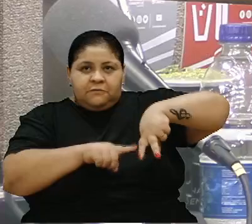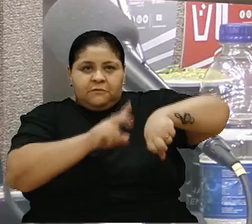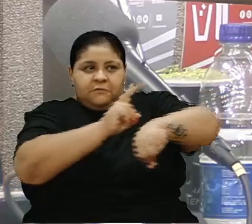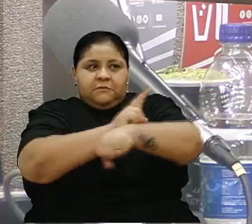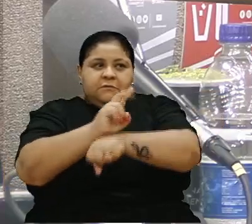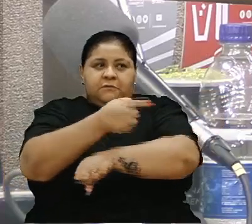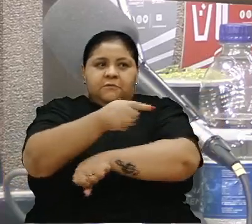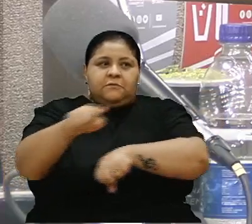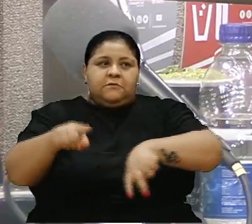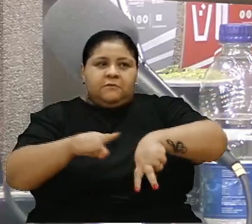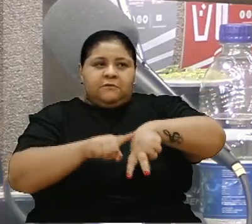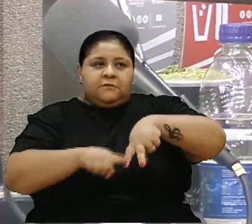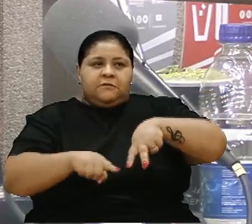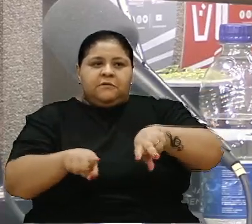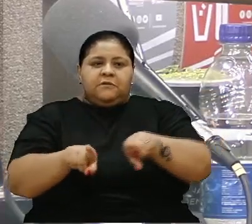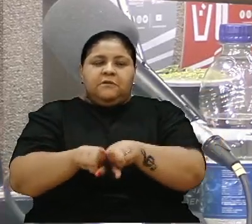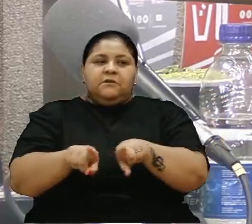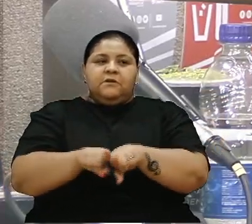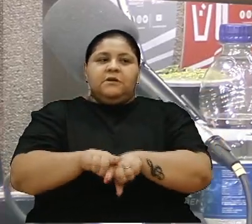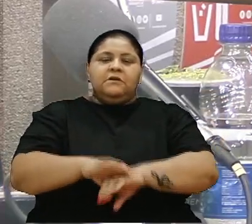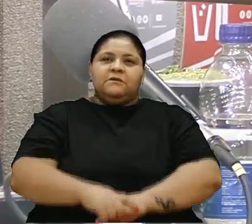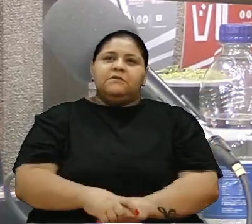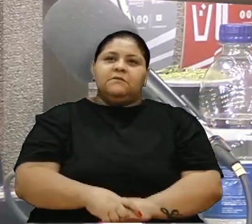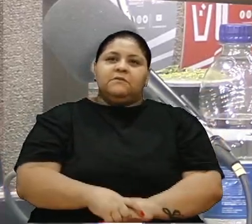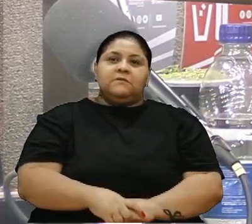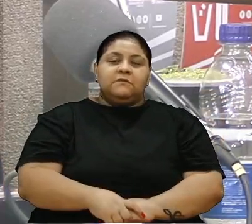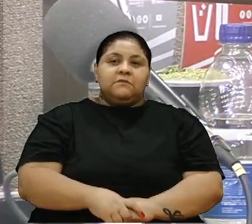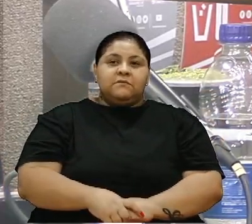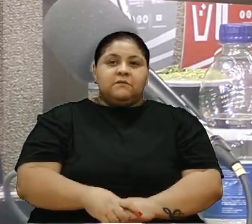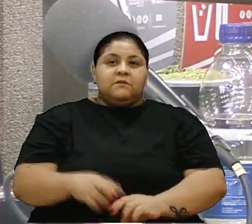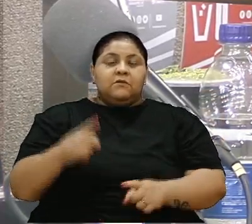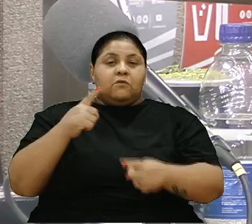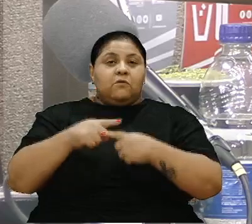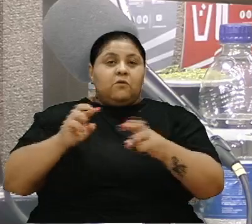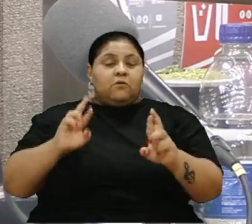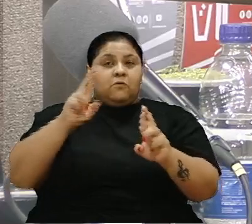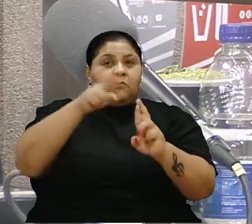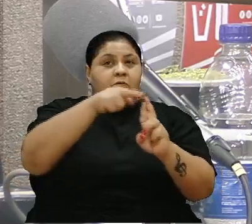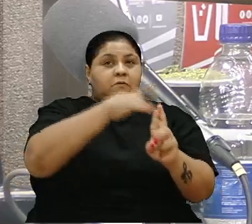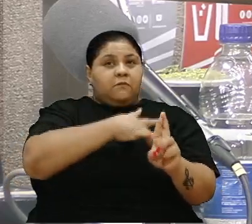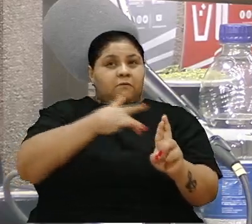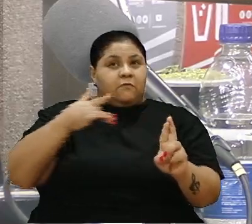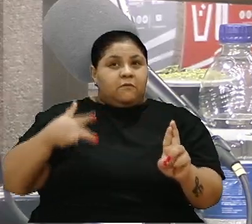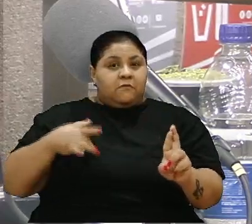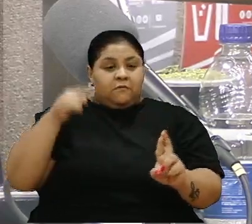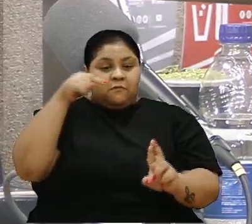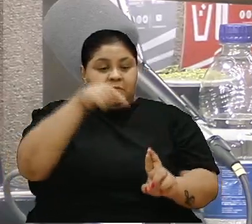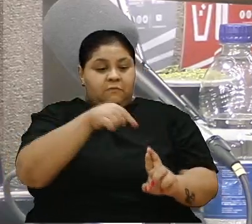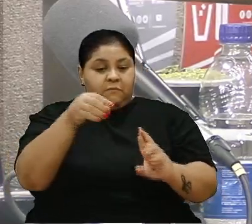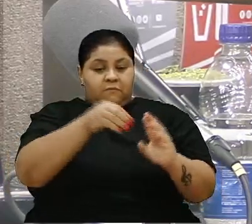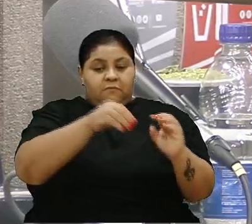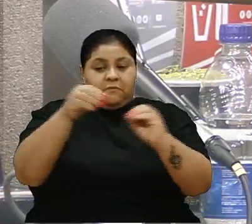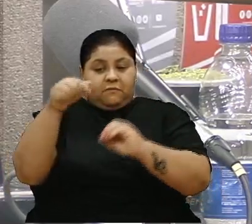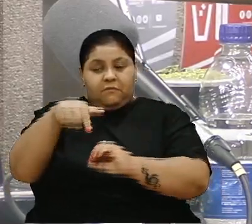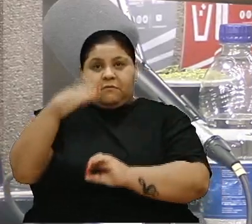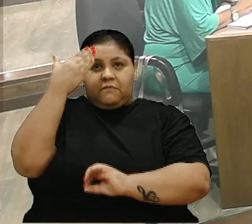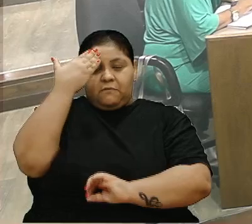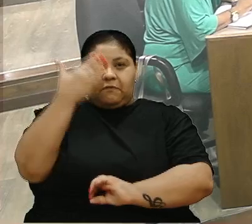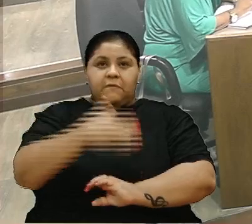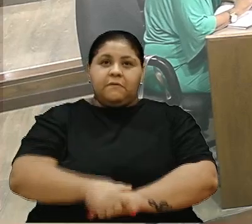perna. Então, olha só, por ser referência em saúde, esse rapaz veio para cá e aqui ficou. Obrigado.